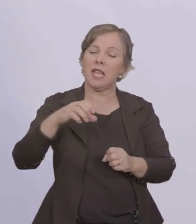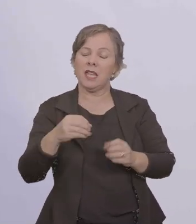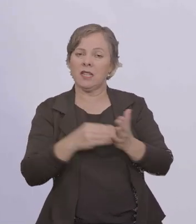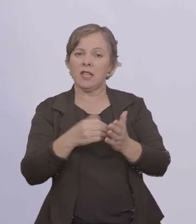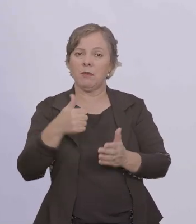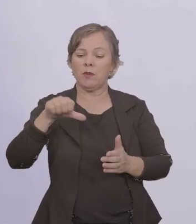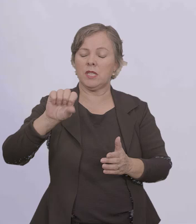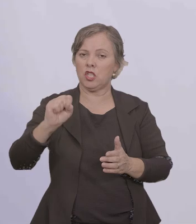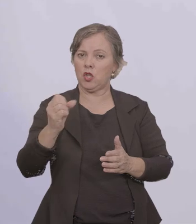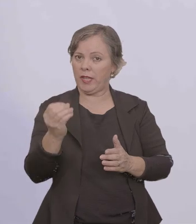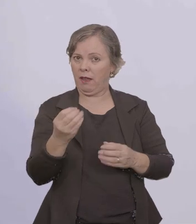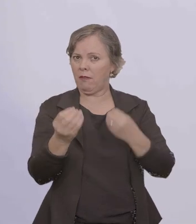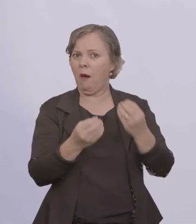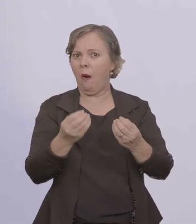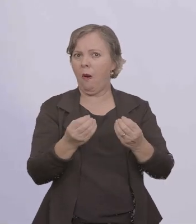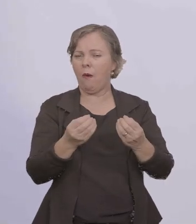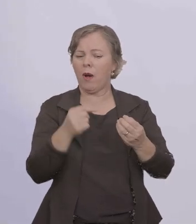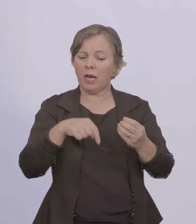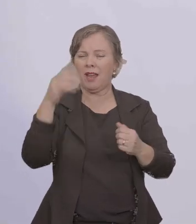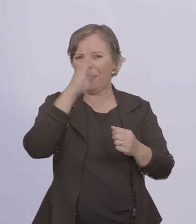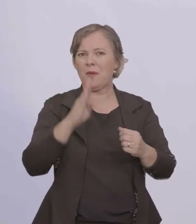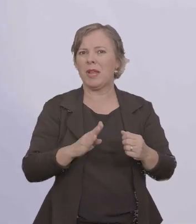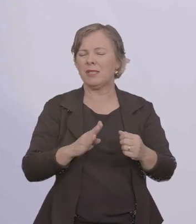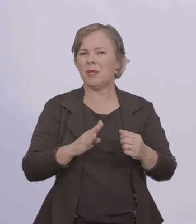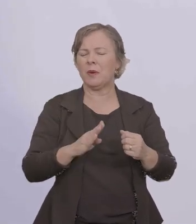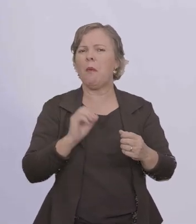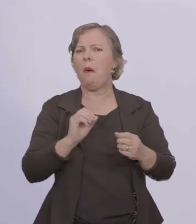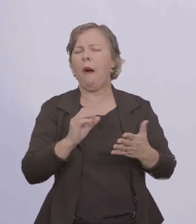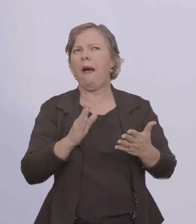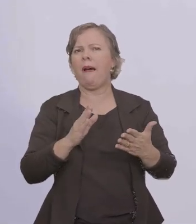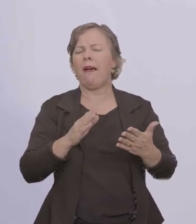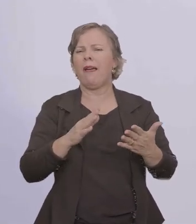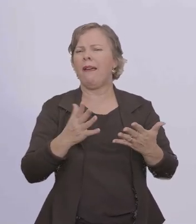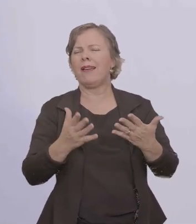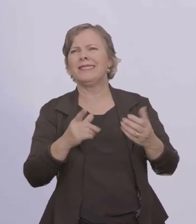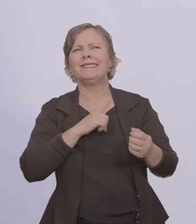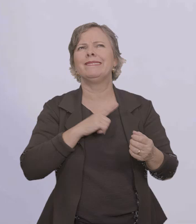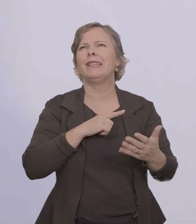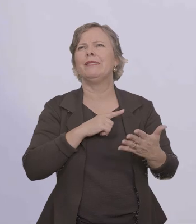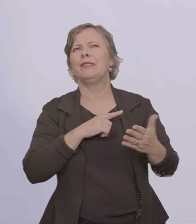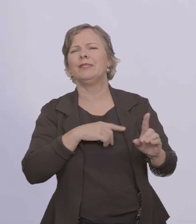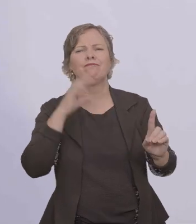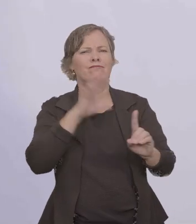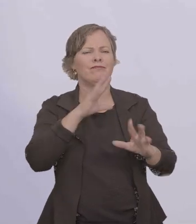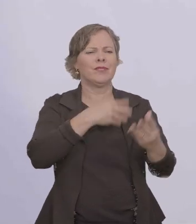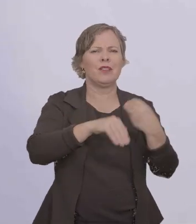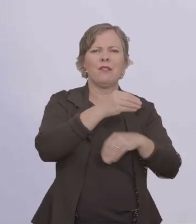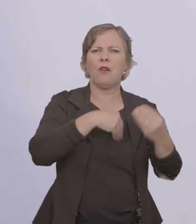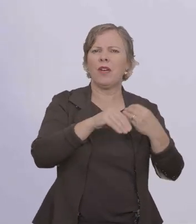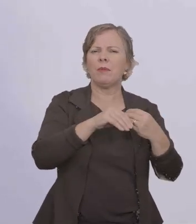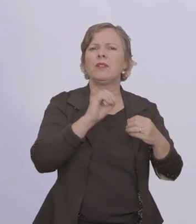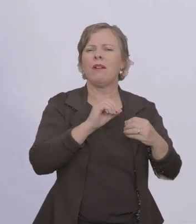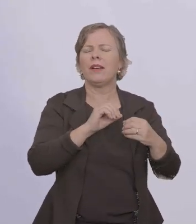até 80. Pelo menos aqui no Brasil, foi uma geração que teve muito envolvimento na questão